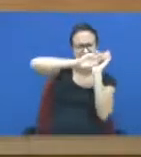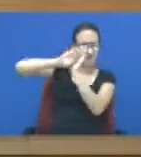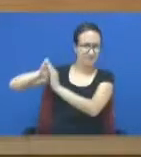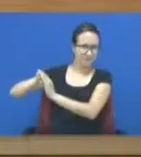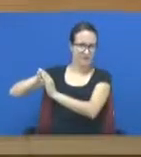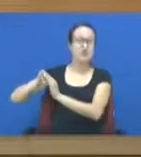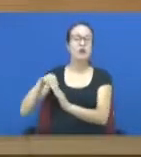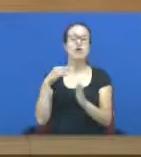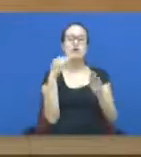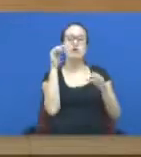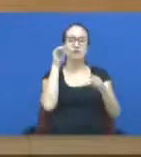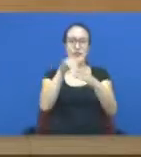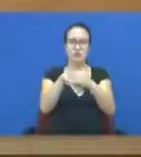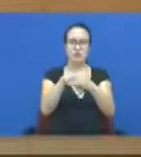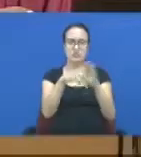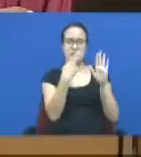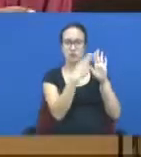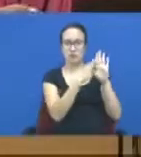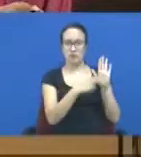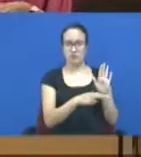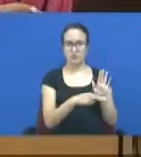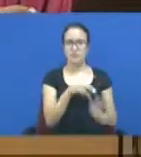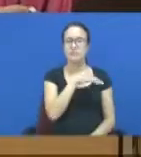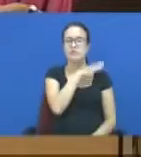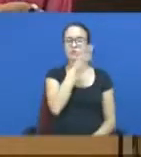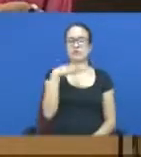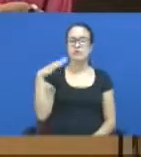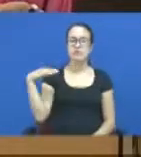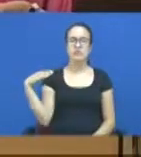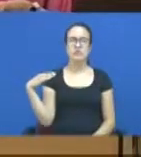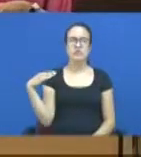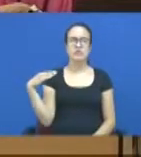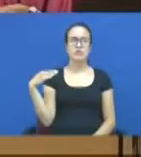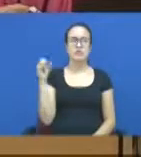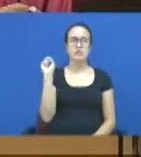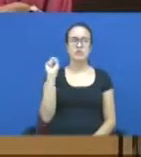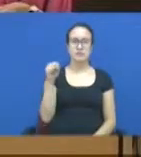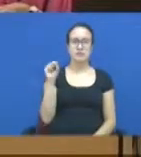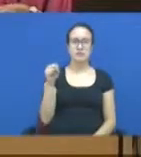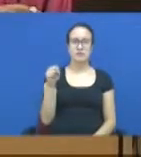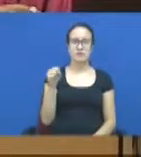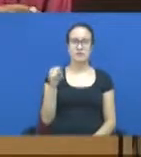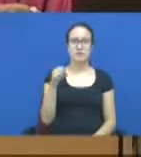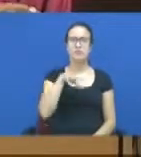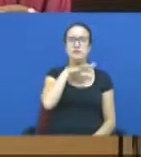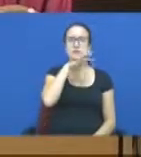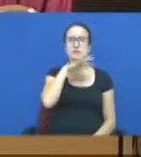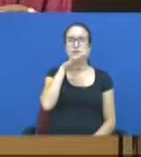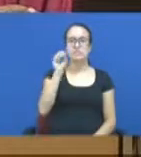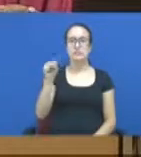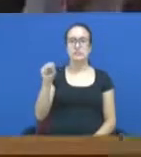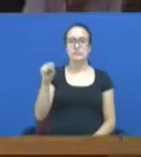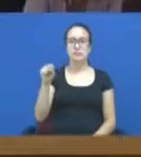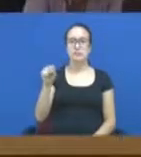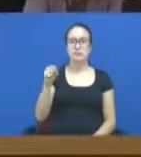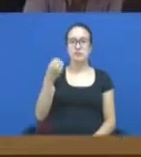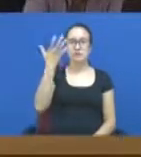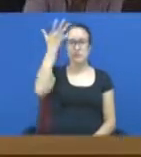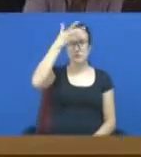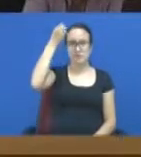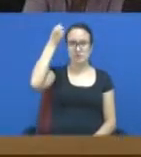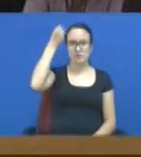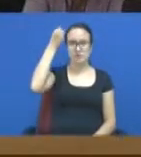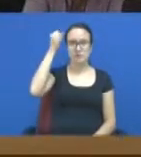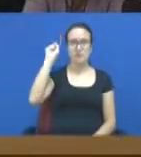nominal. Aloísio Andrade. Sim. André Henrique. Sim. Antônio